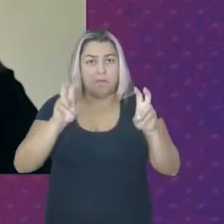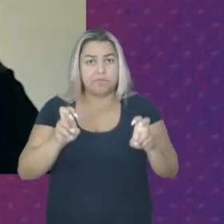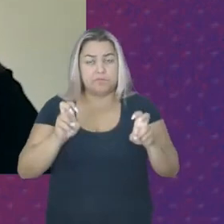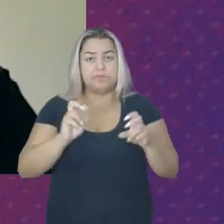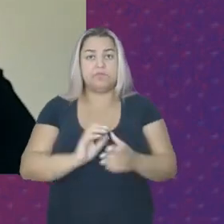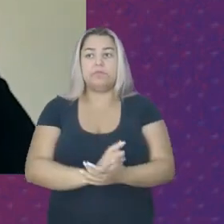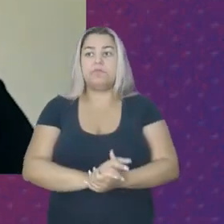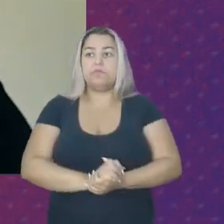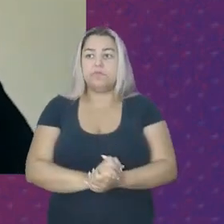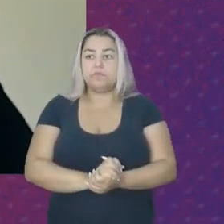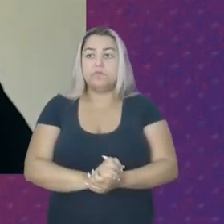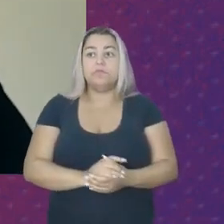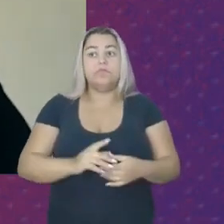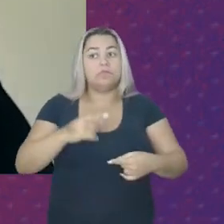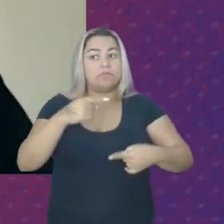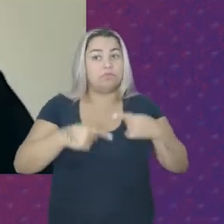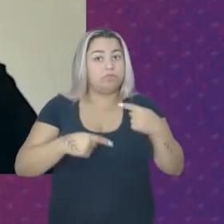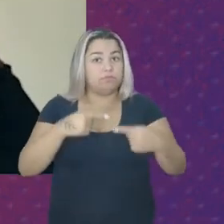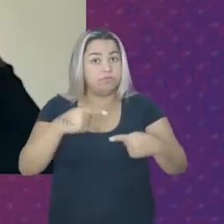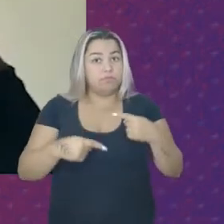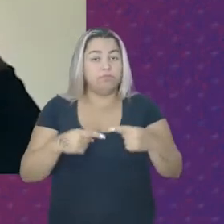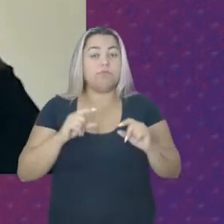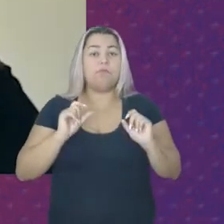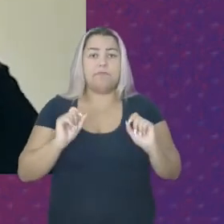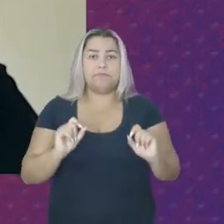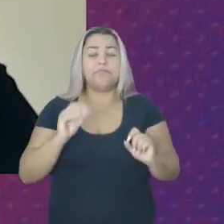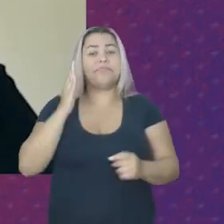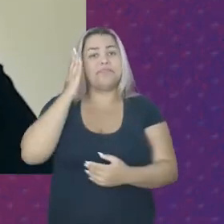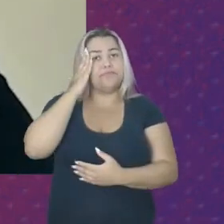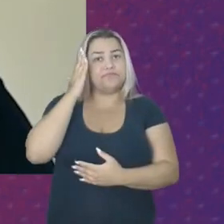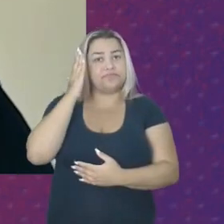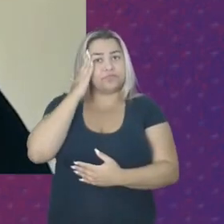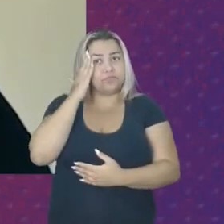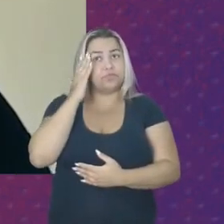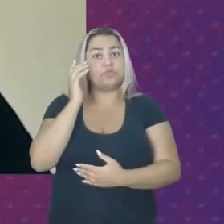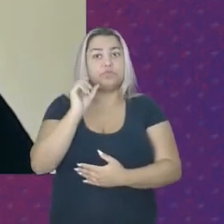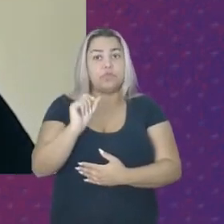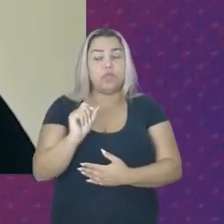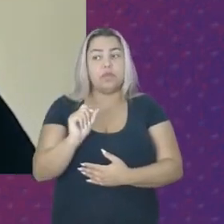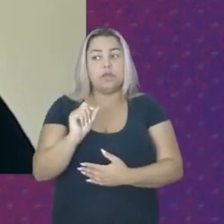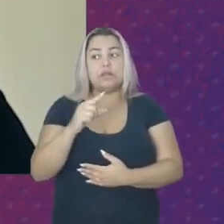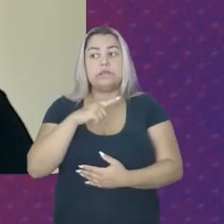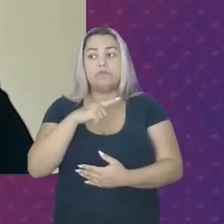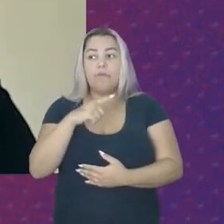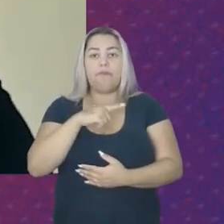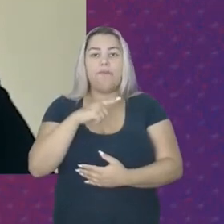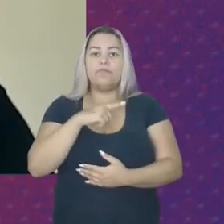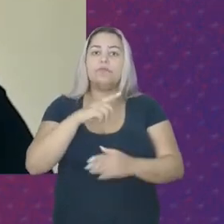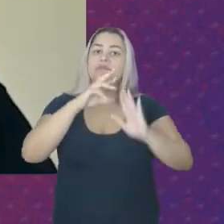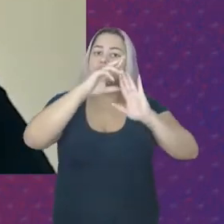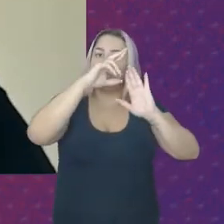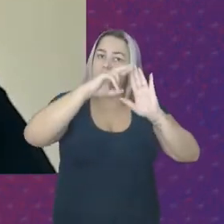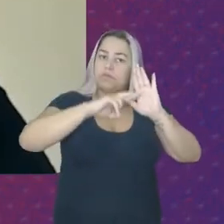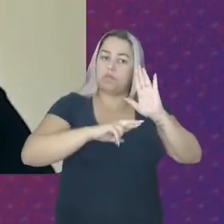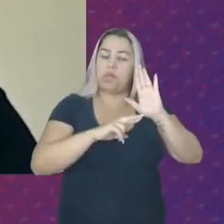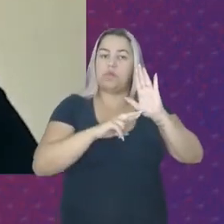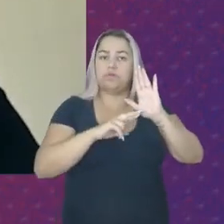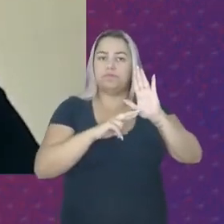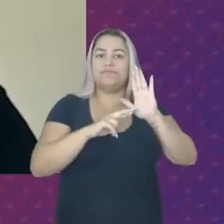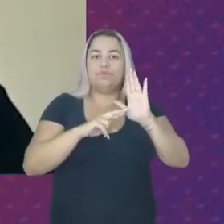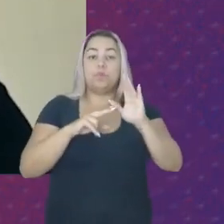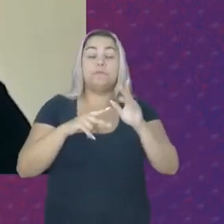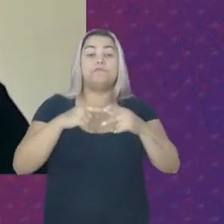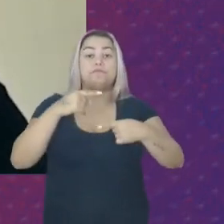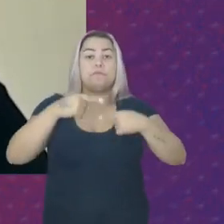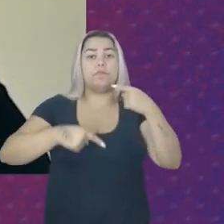conteúdo político para suas redes. Sabendo que hoje as redes, elas têm uma certa regra sobre os conteúdos políticos,